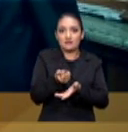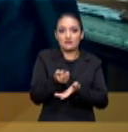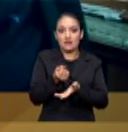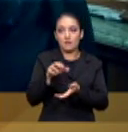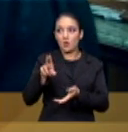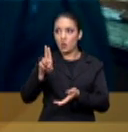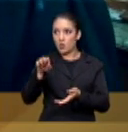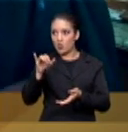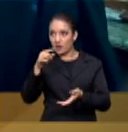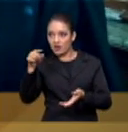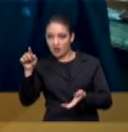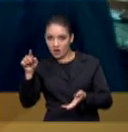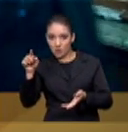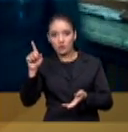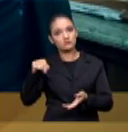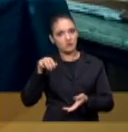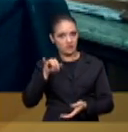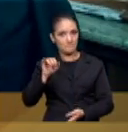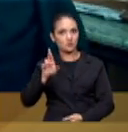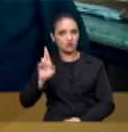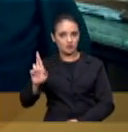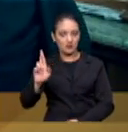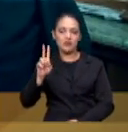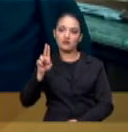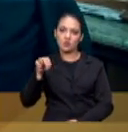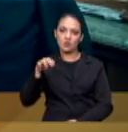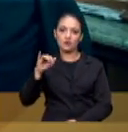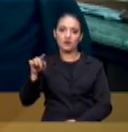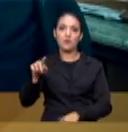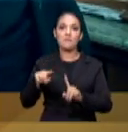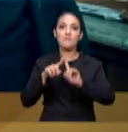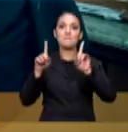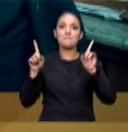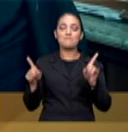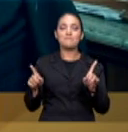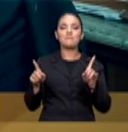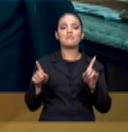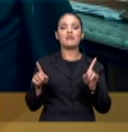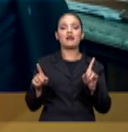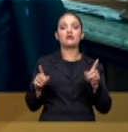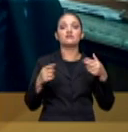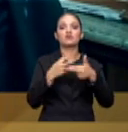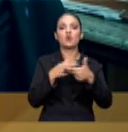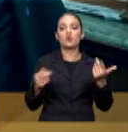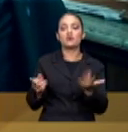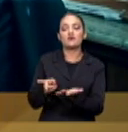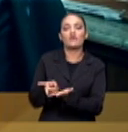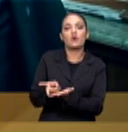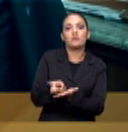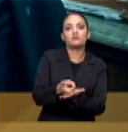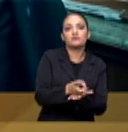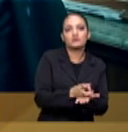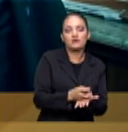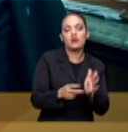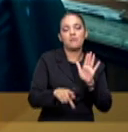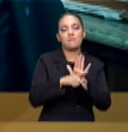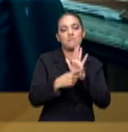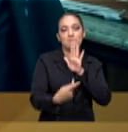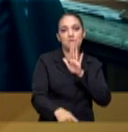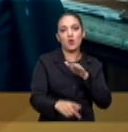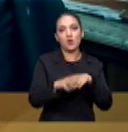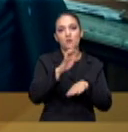da União, reconhece imposto de renda, sobre renda e proventos de qualquer